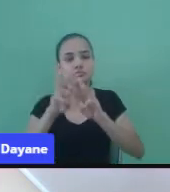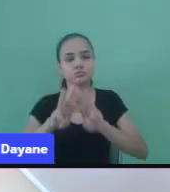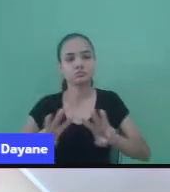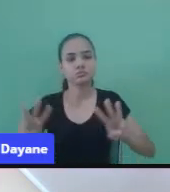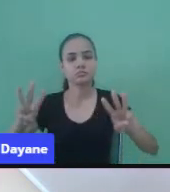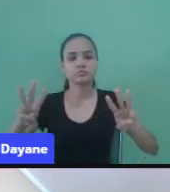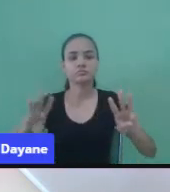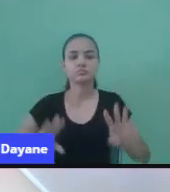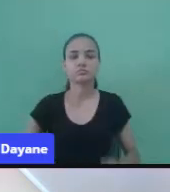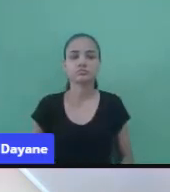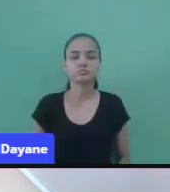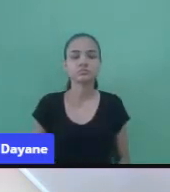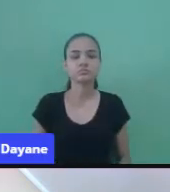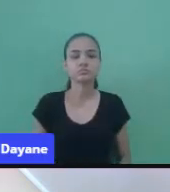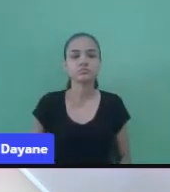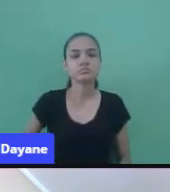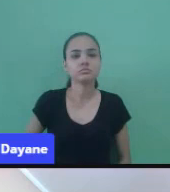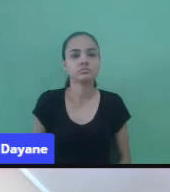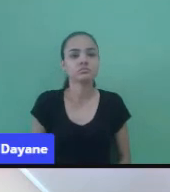A gente também tem,